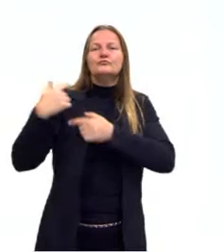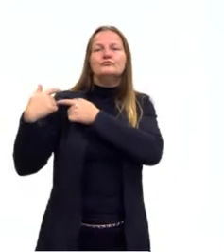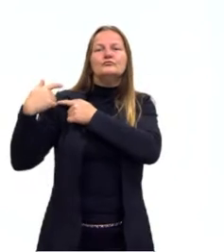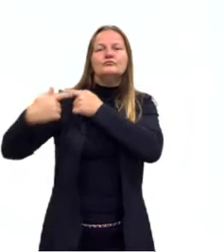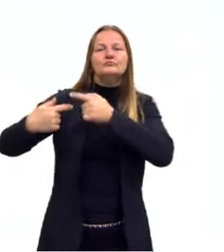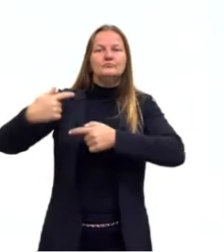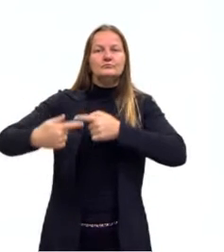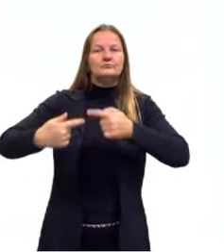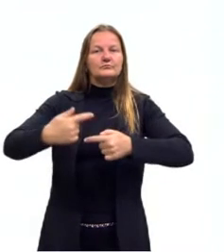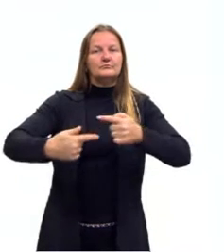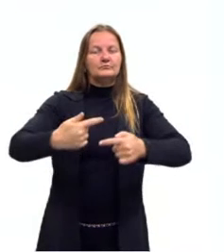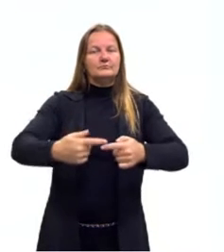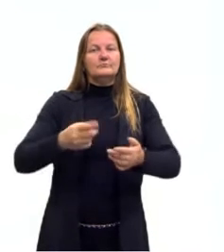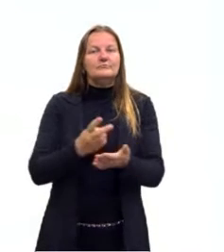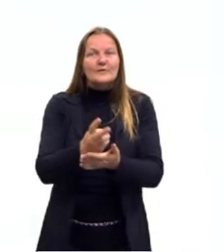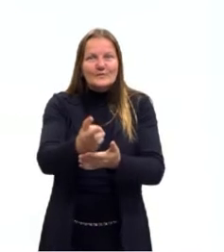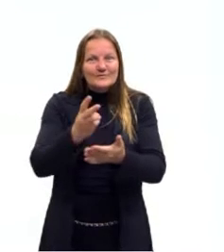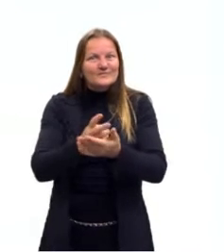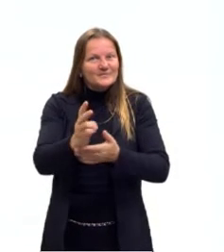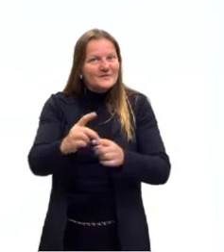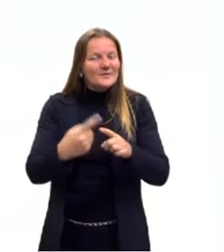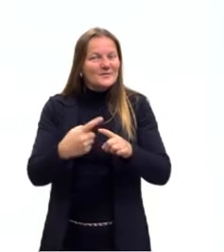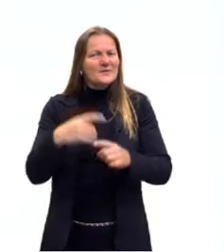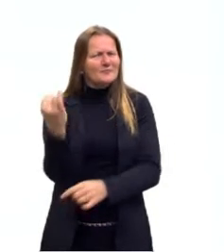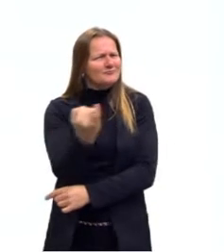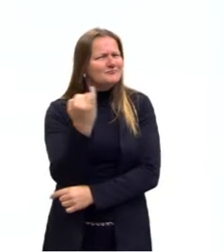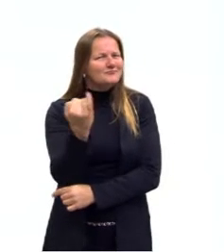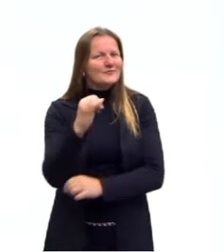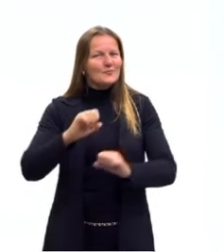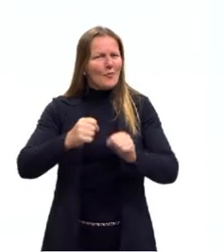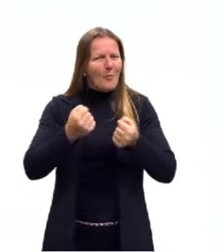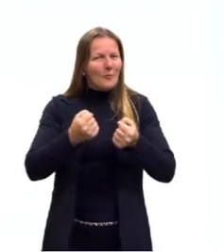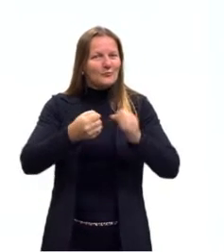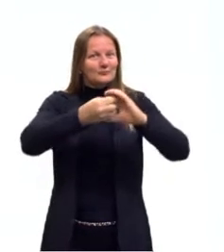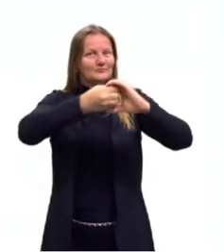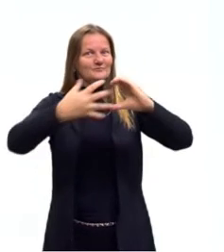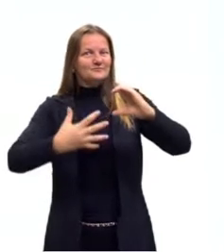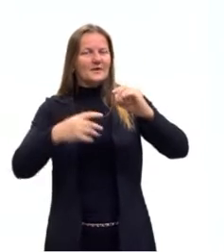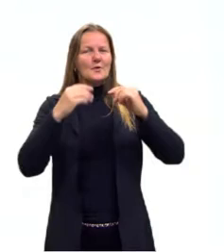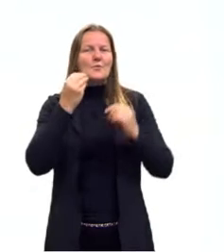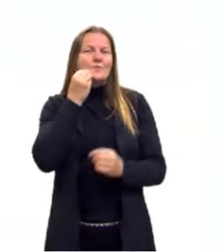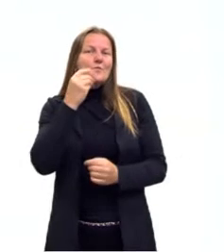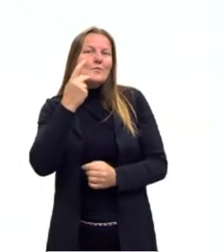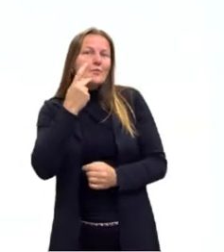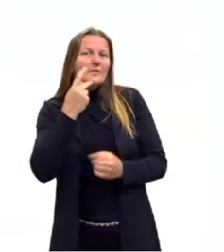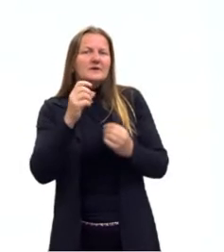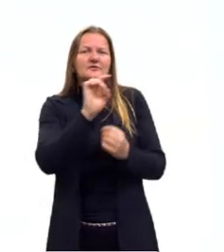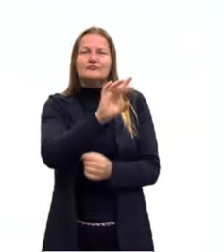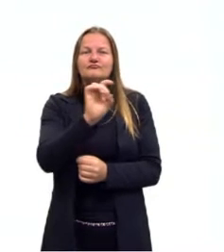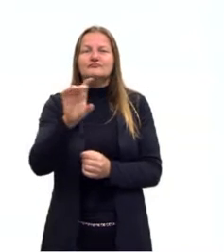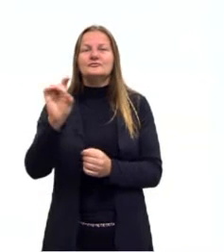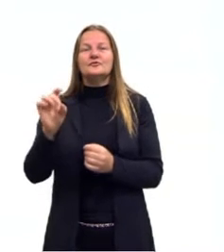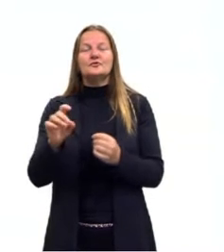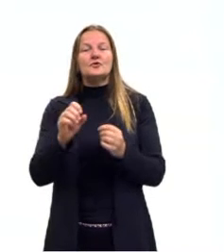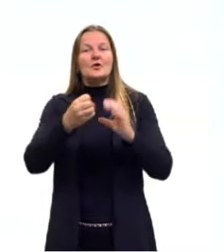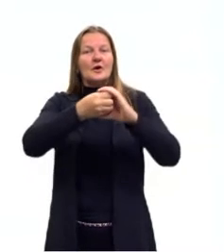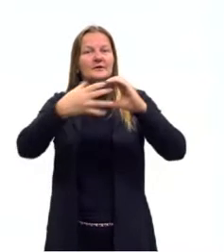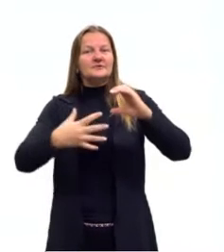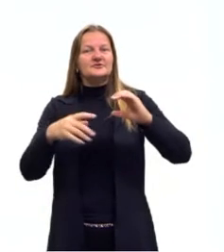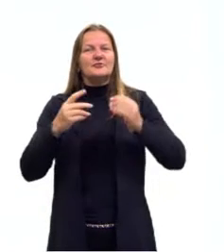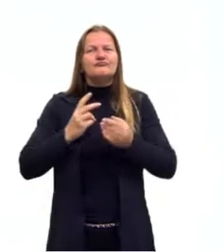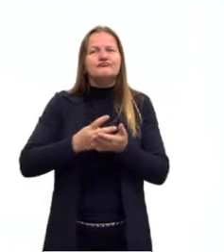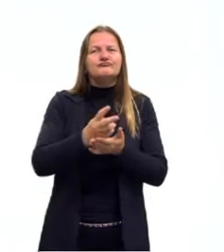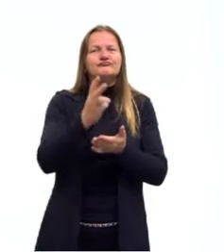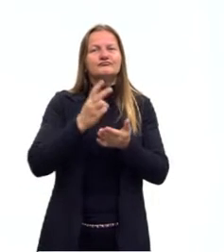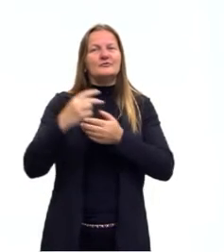das Gerações e também não é importante para determinar a probabilidade de uma certa característica